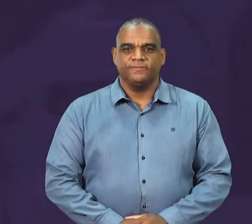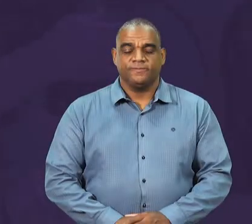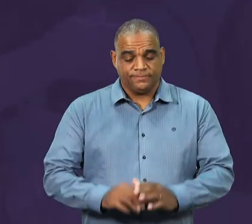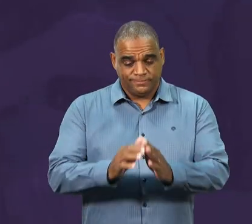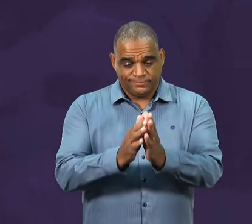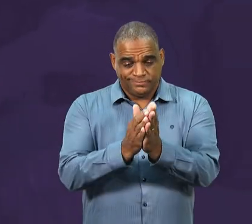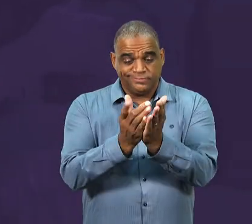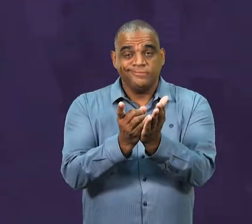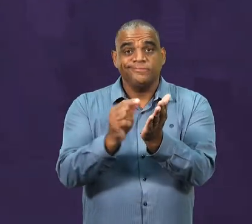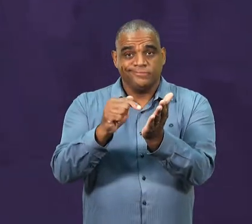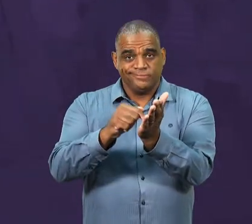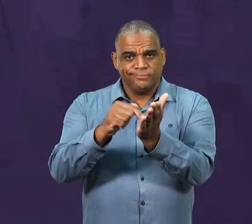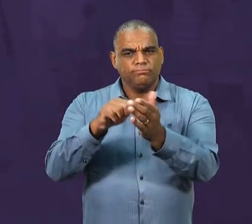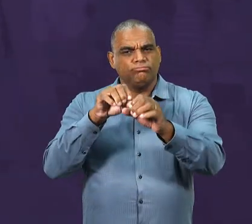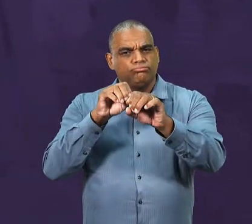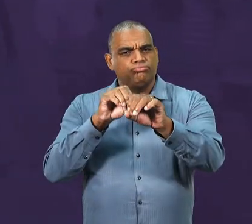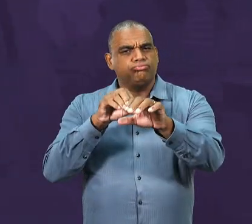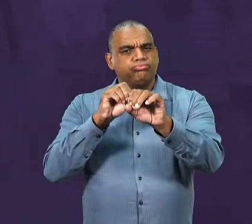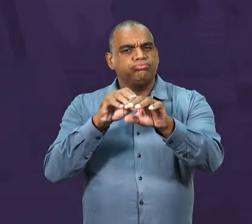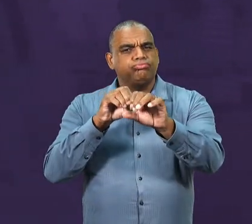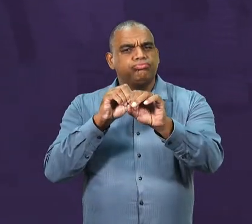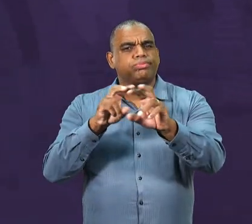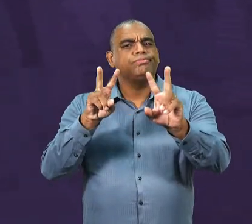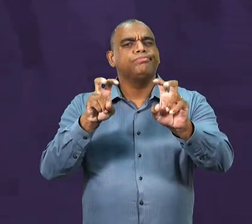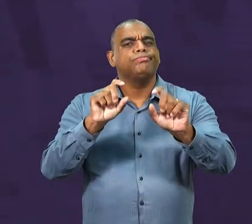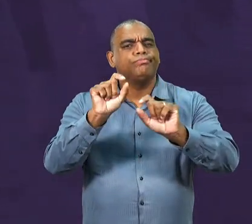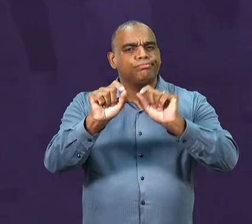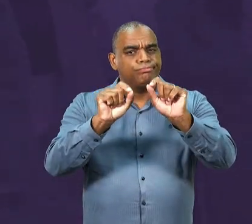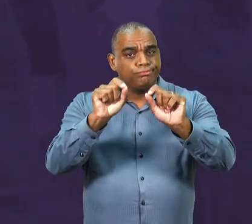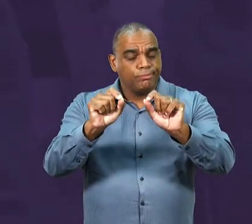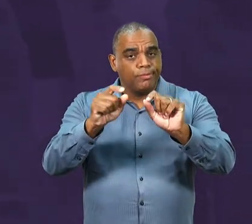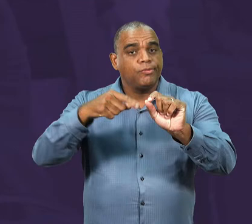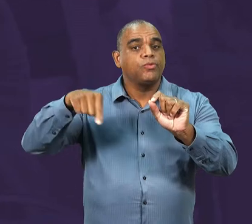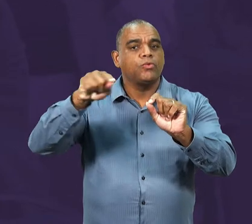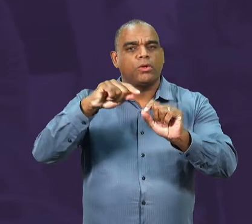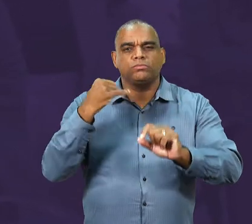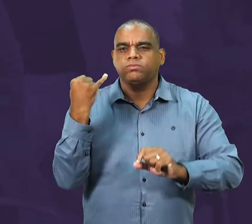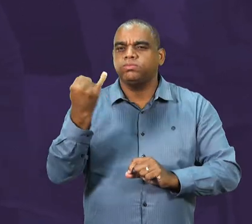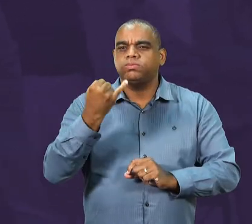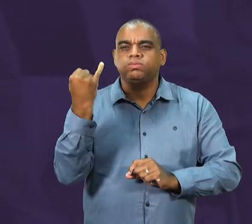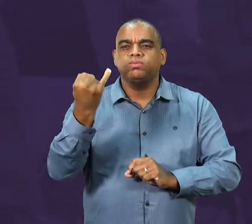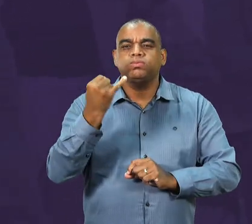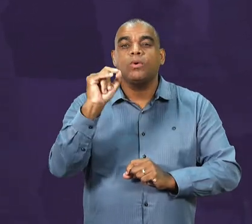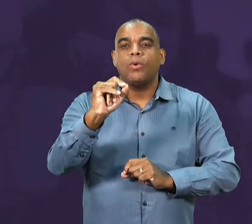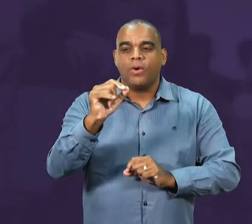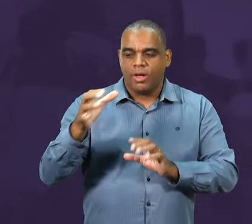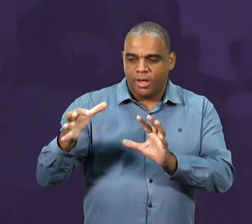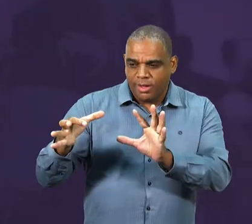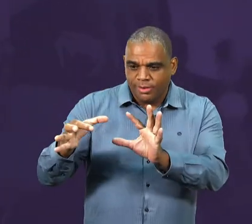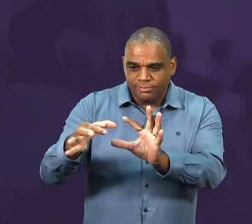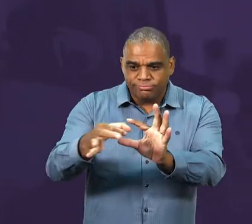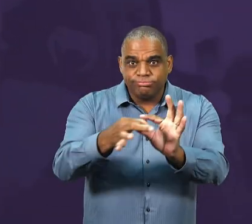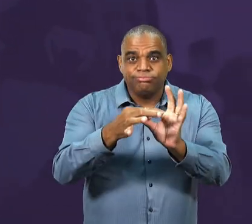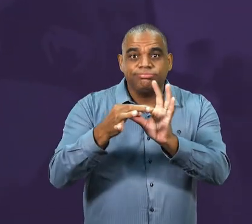Existe um conceito intrínseco às Escrituras Sagradas que nos ensina sobre a importância de estarmos unidos